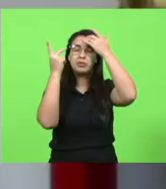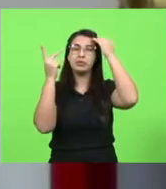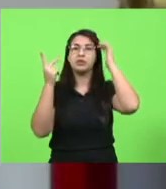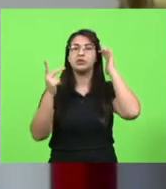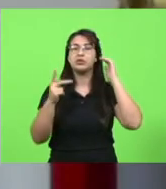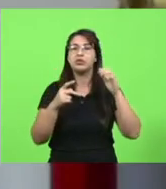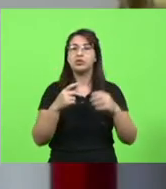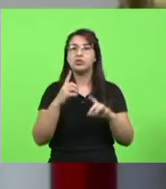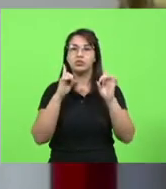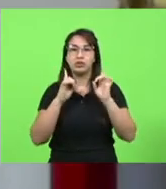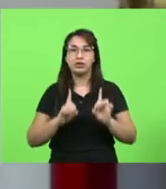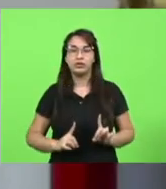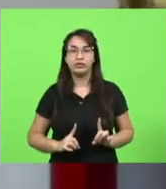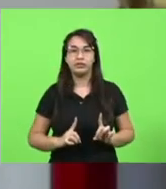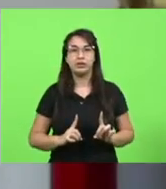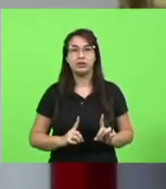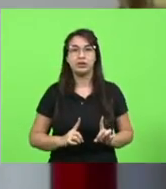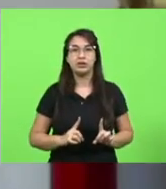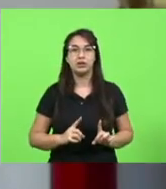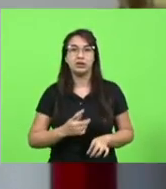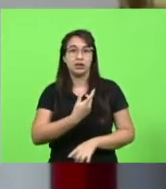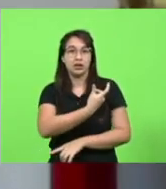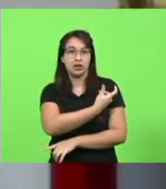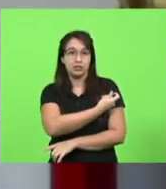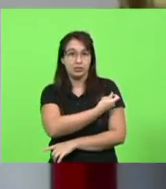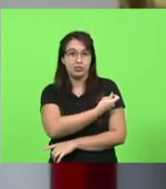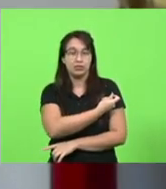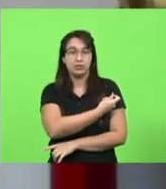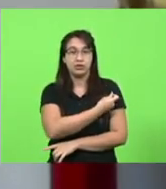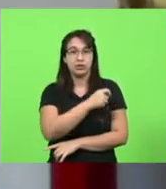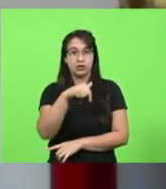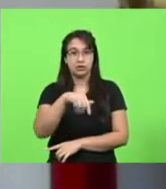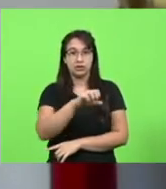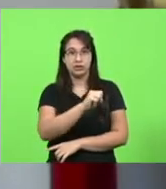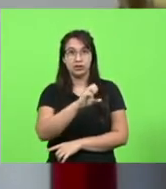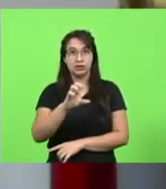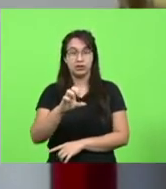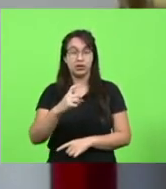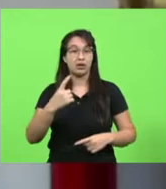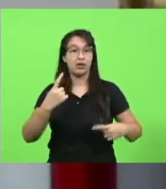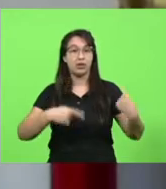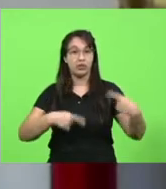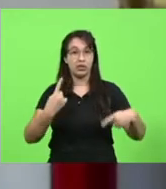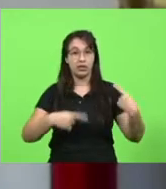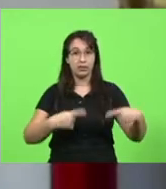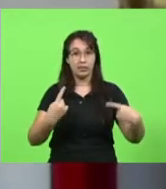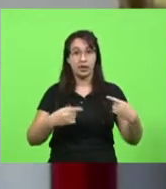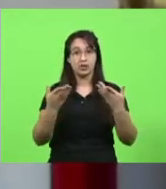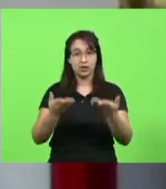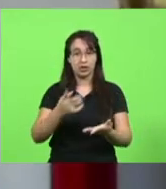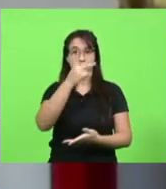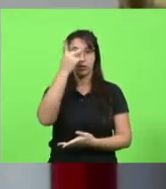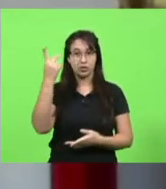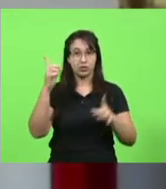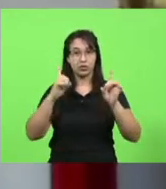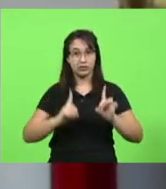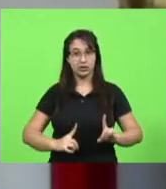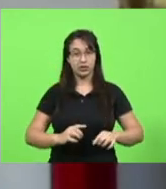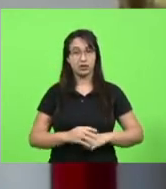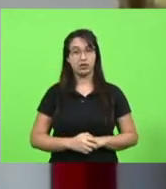da Comissão de Imunização do Estado de Santa Catarina, tá, o debate com as pessoas com deficiência. Ou seja,